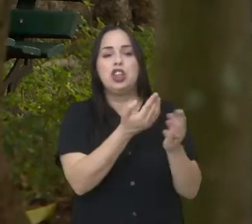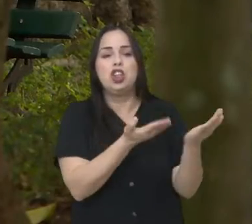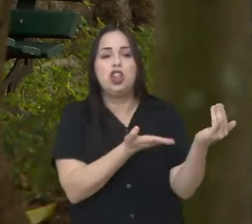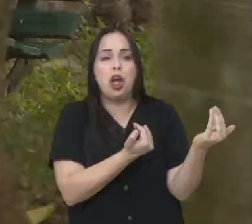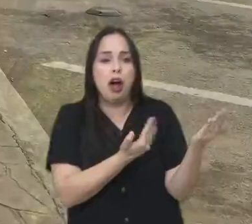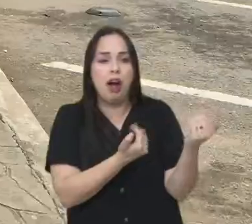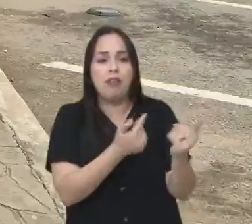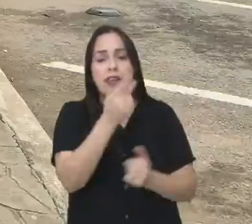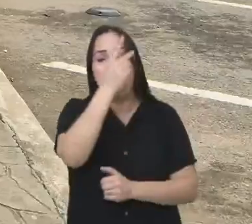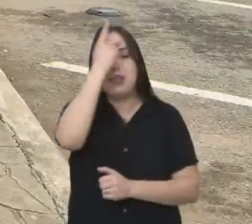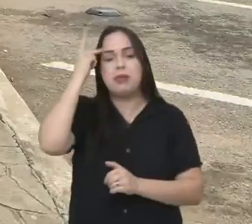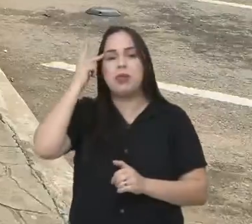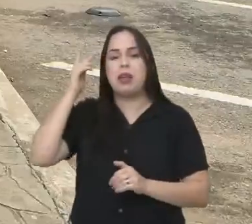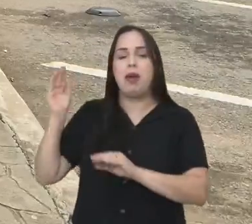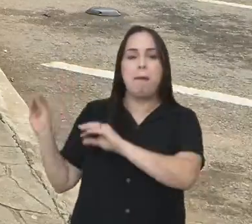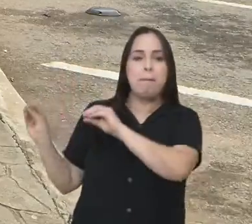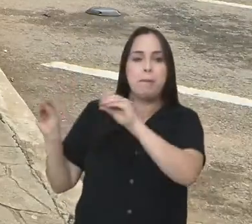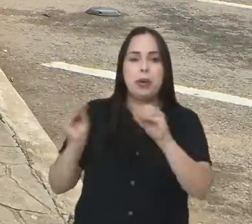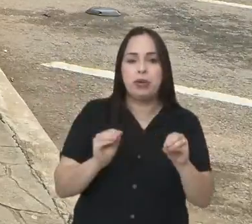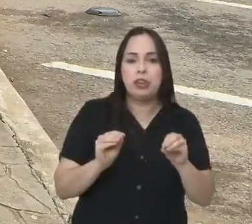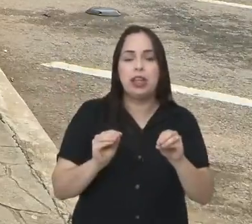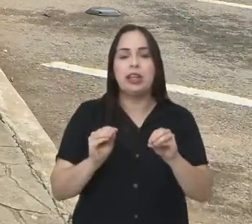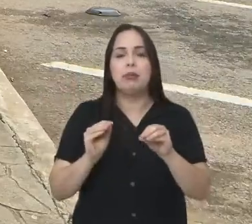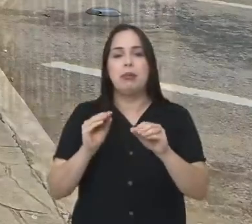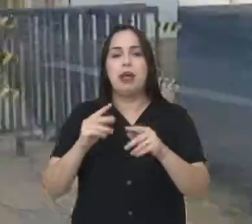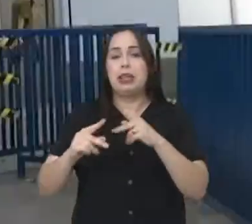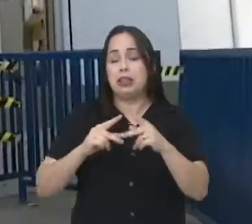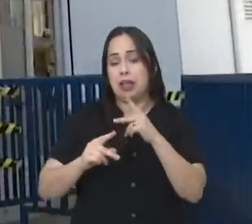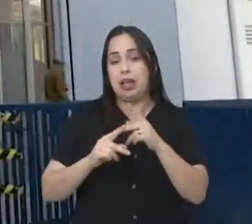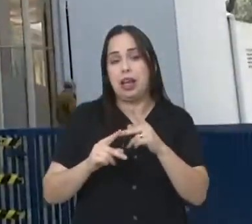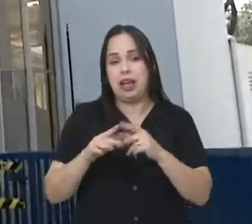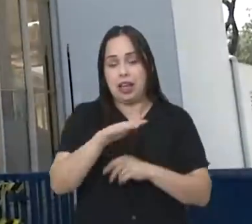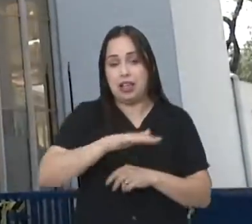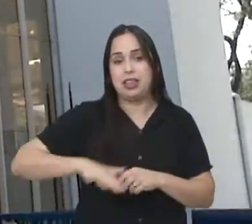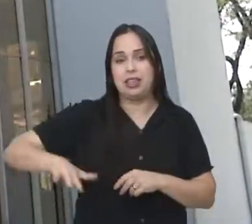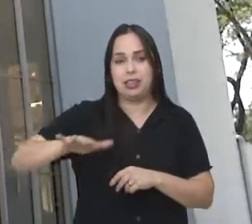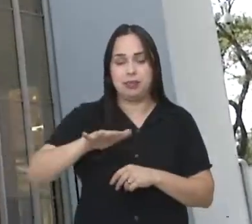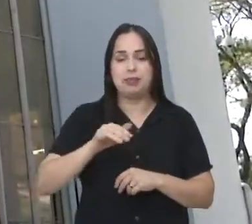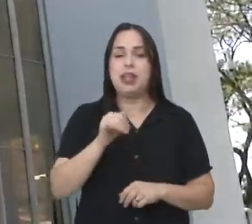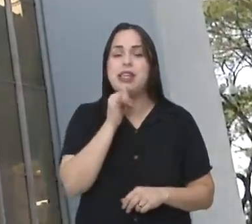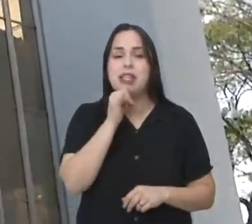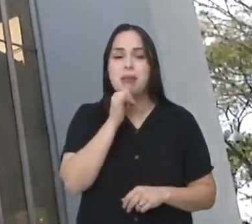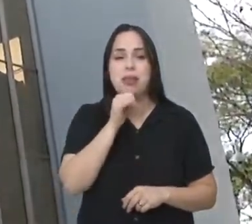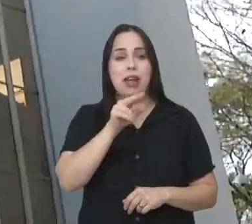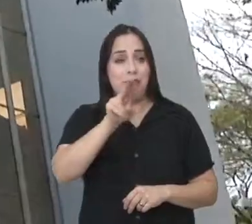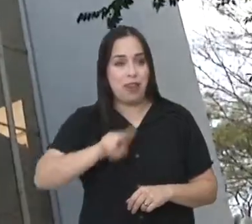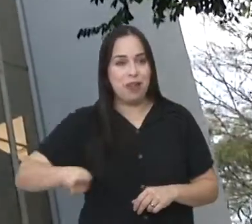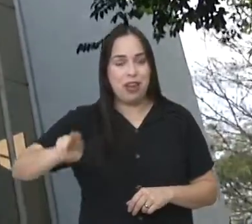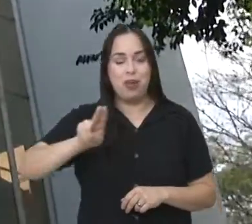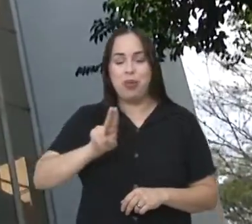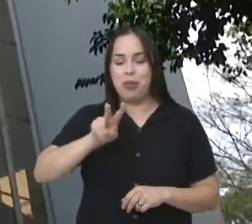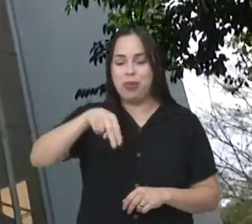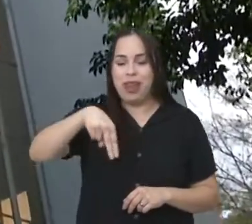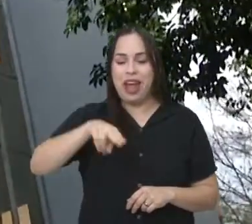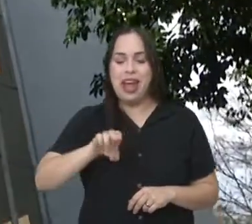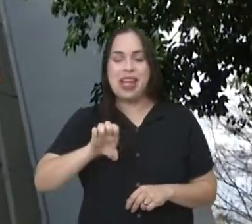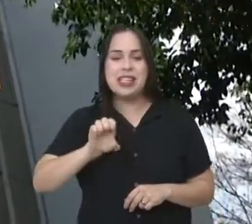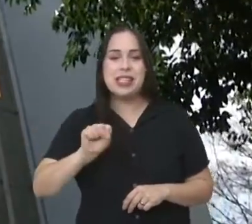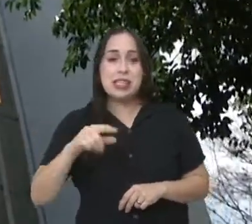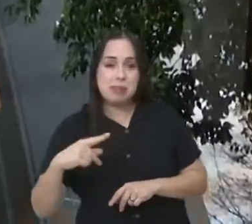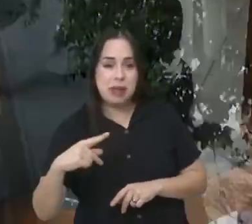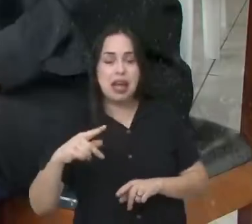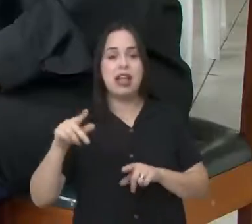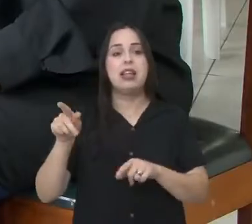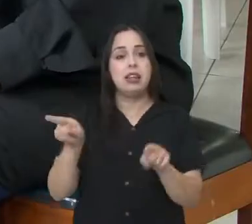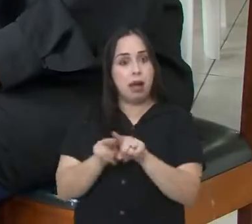de fora, vem trabalhar, vem morar aqui praticamente em São Dimas. Aqui tem, acho que a Unesp aqui perto. Aqui tem a Unesp aqui do lado, aqui, então os alunos